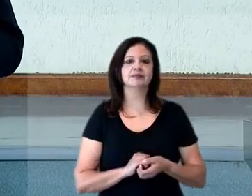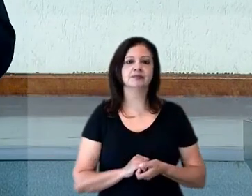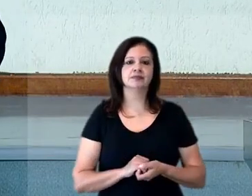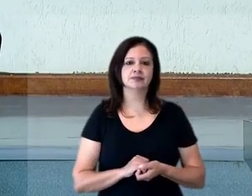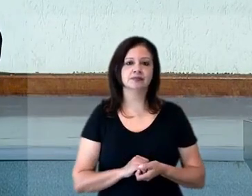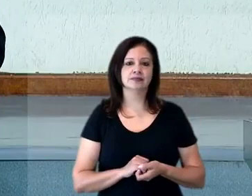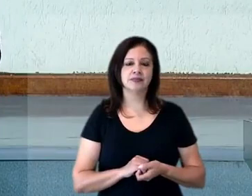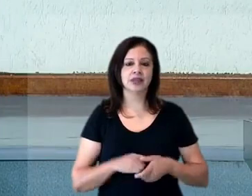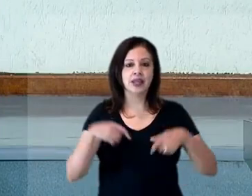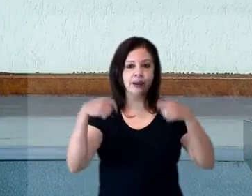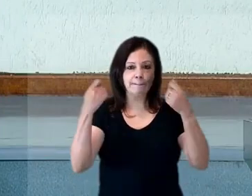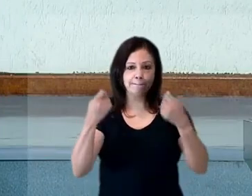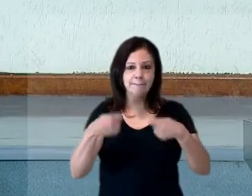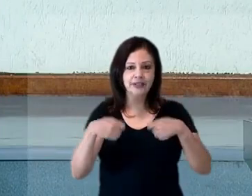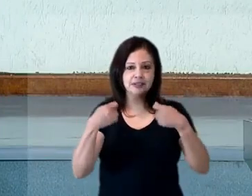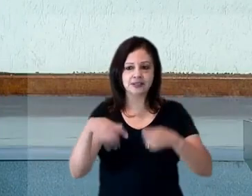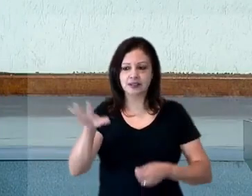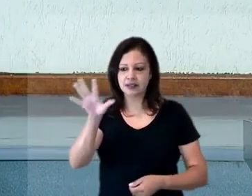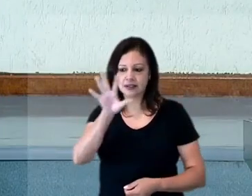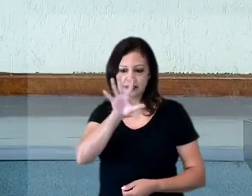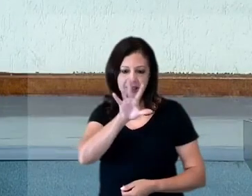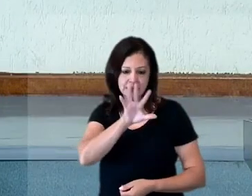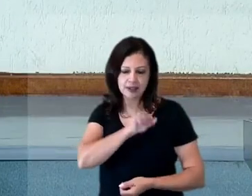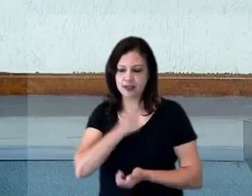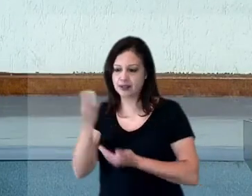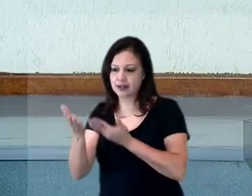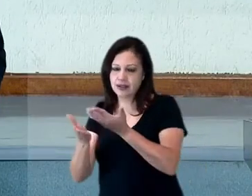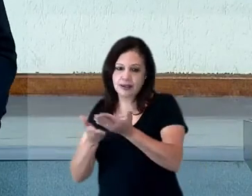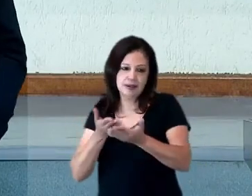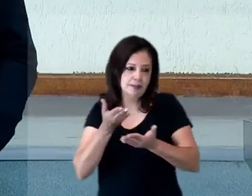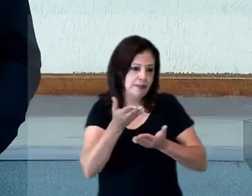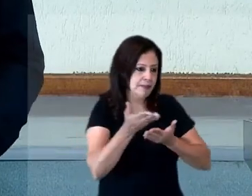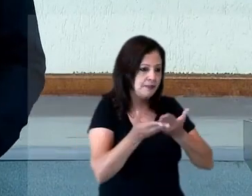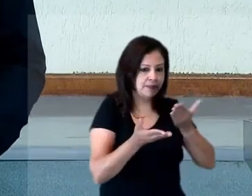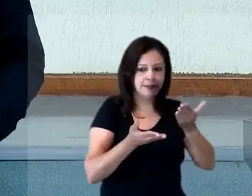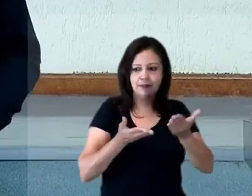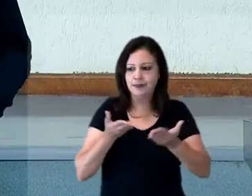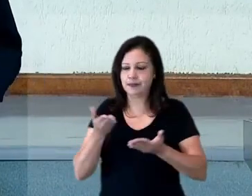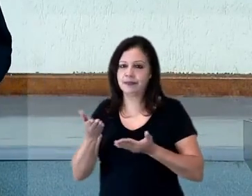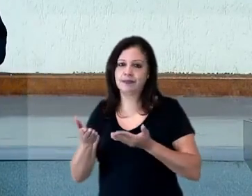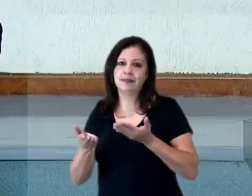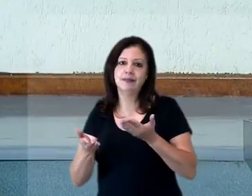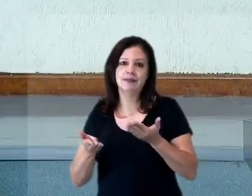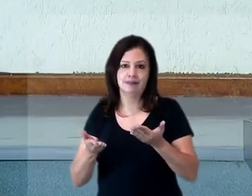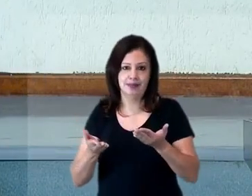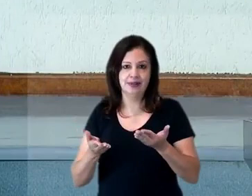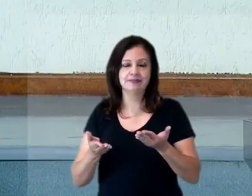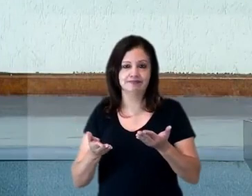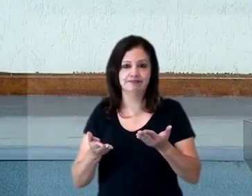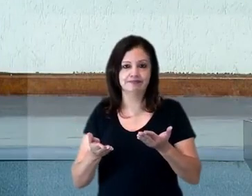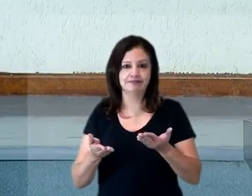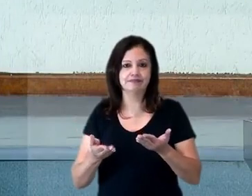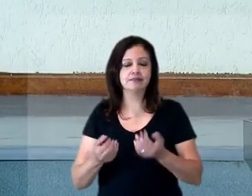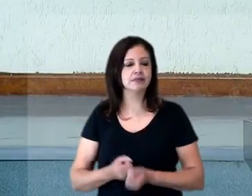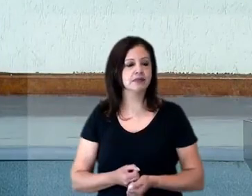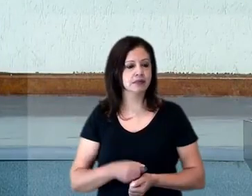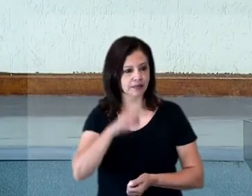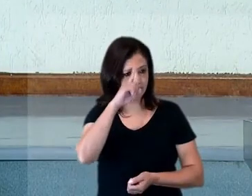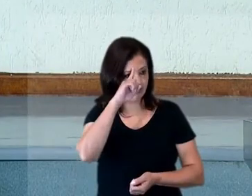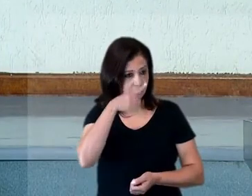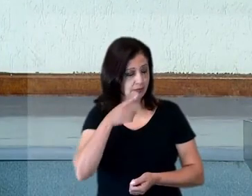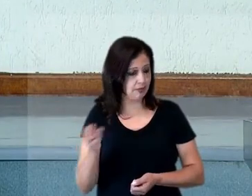amar uns aos outros. O verso de número 34, ele vai dizer: um novo mandamento lhes